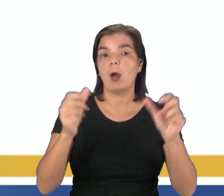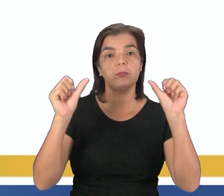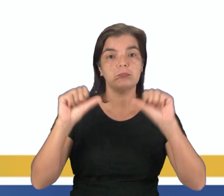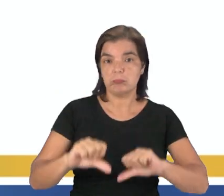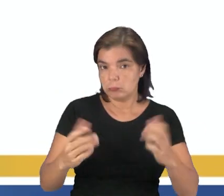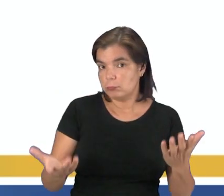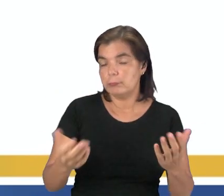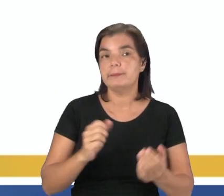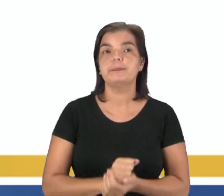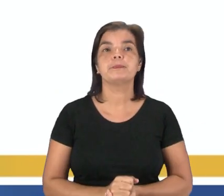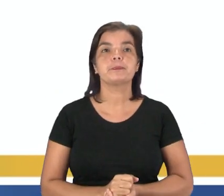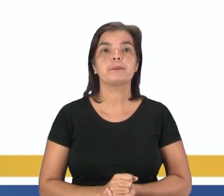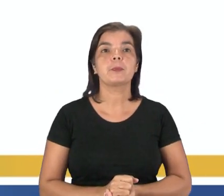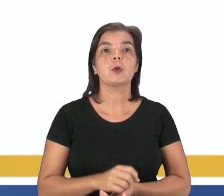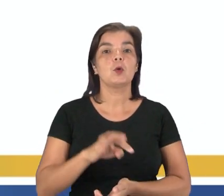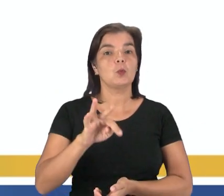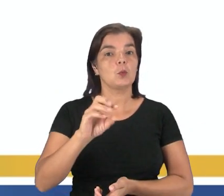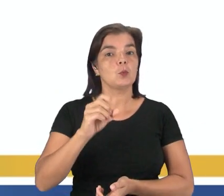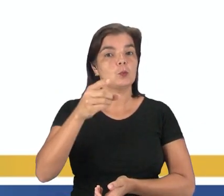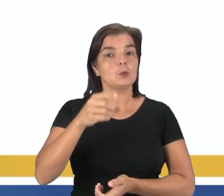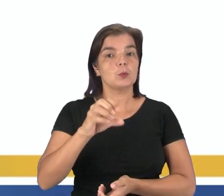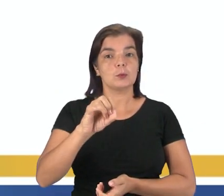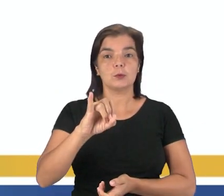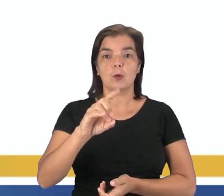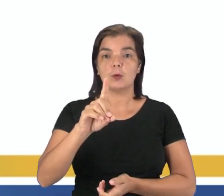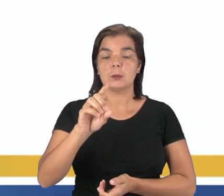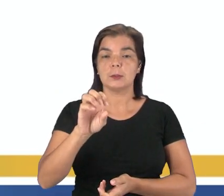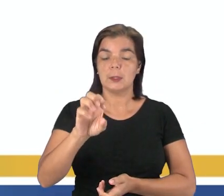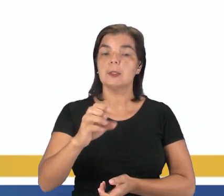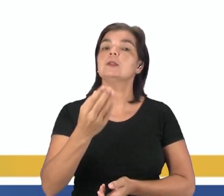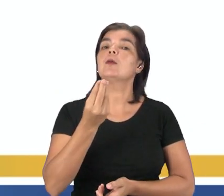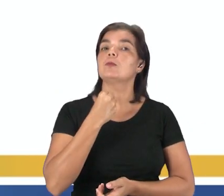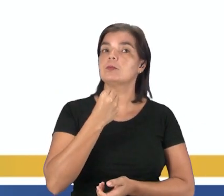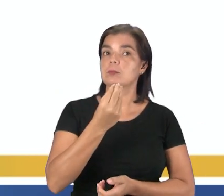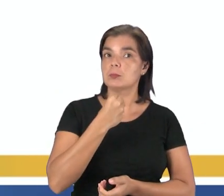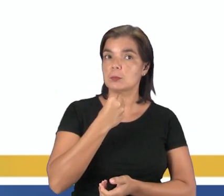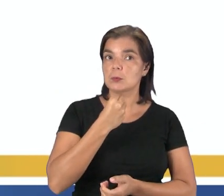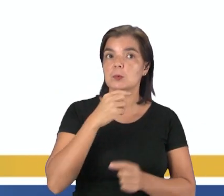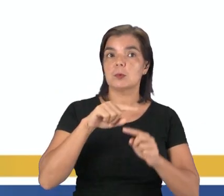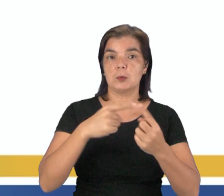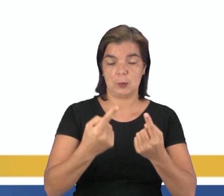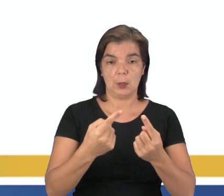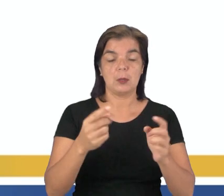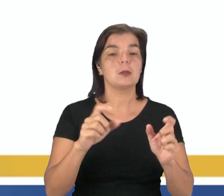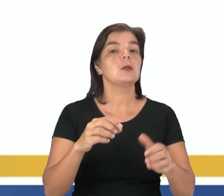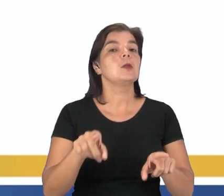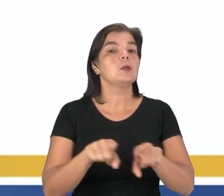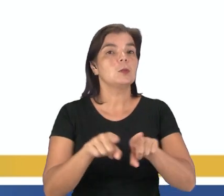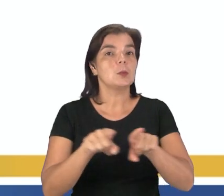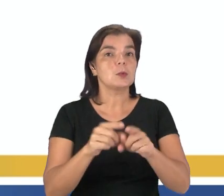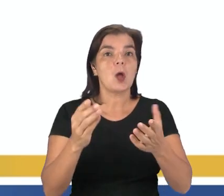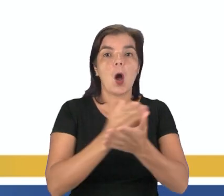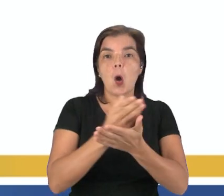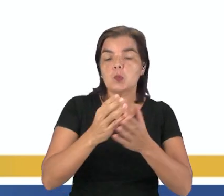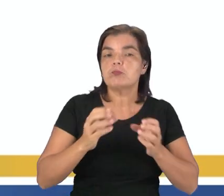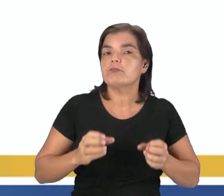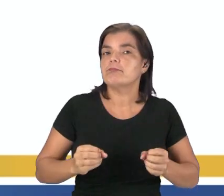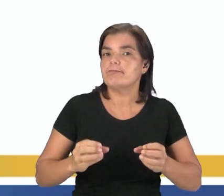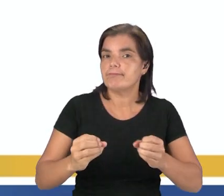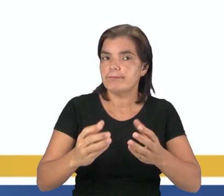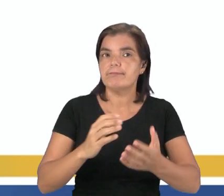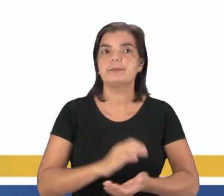a lembrar. Com toxoide, vai ser uma versão enfraquecida da toxina produzida por determinada